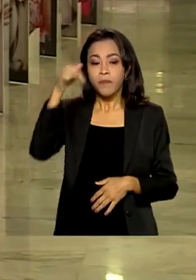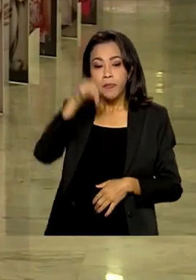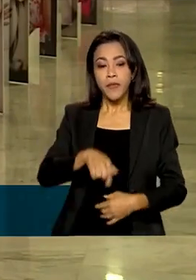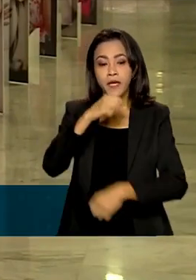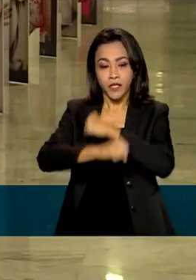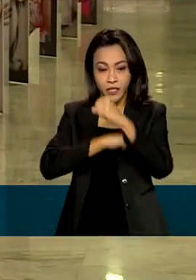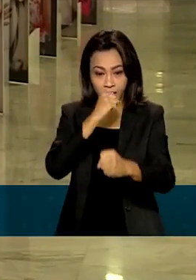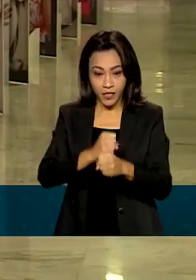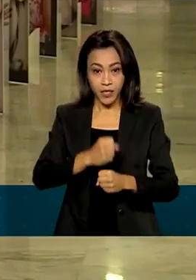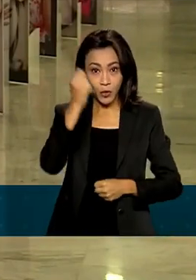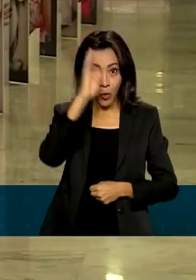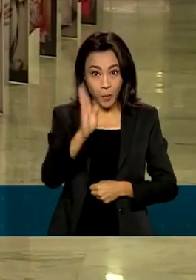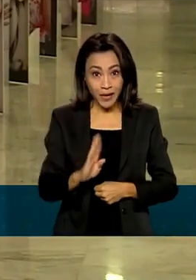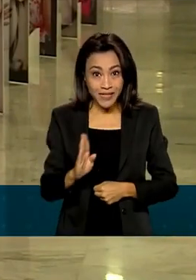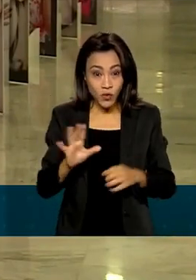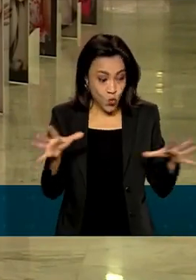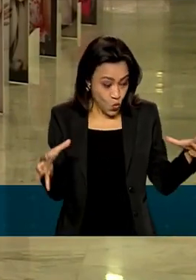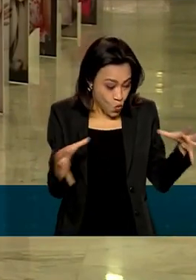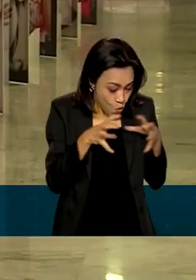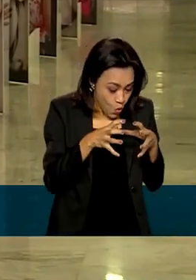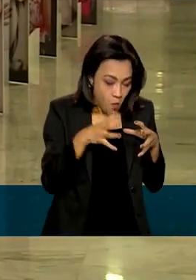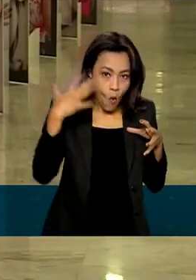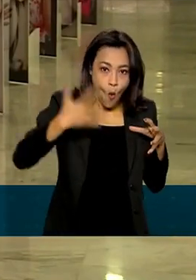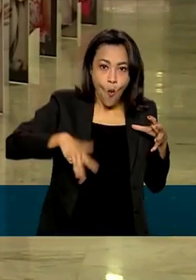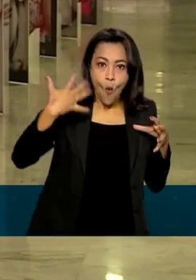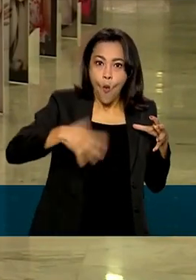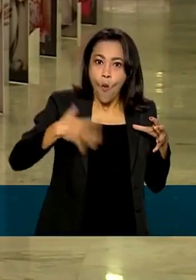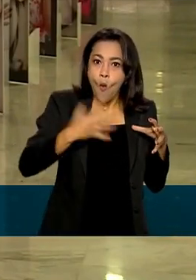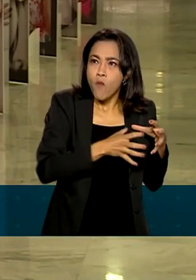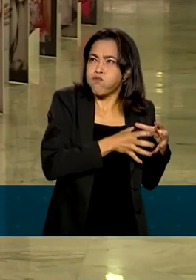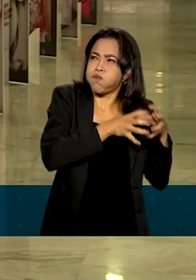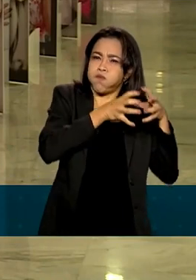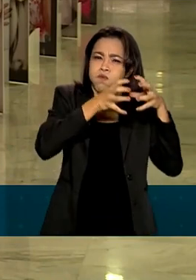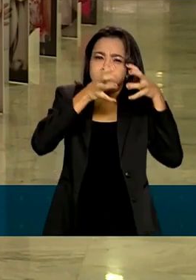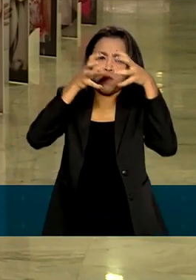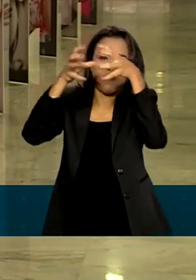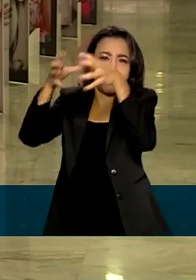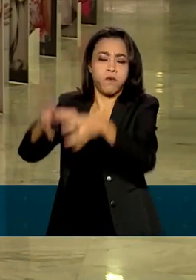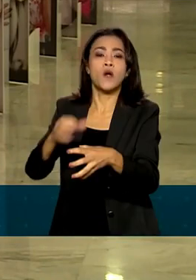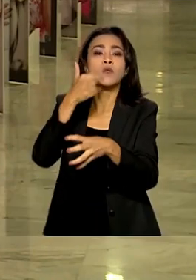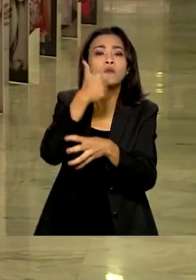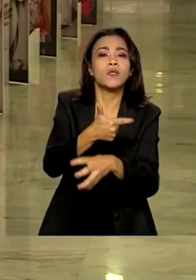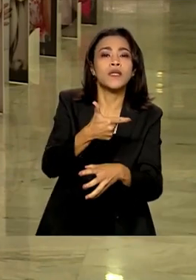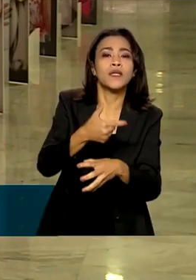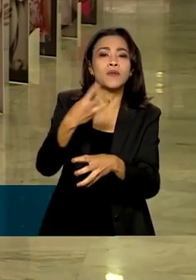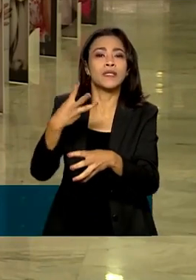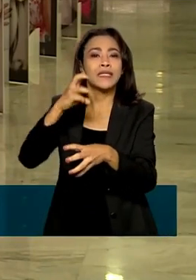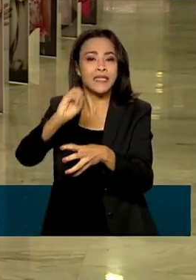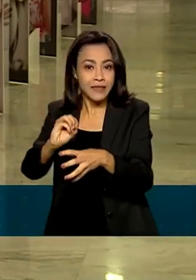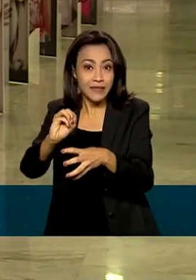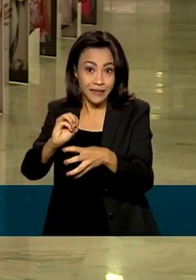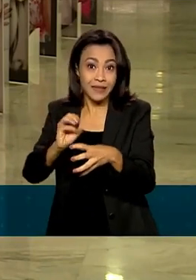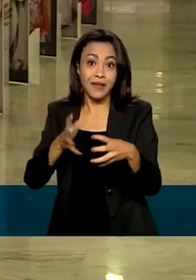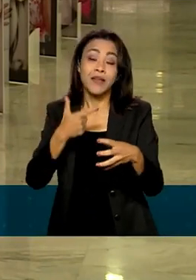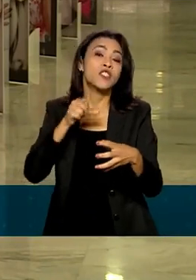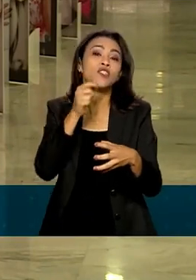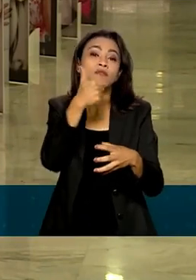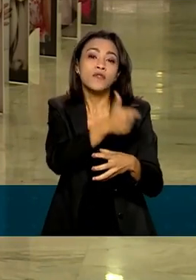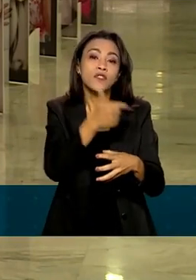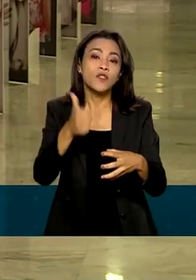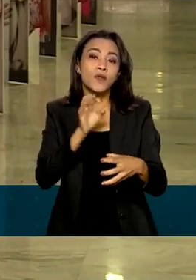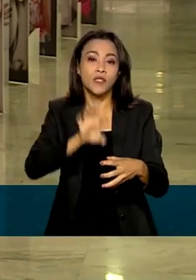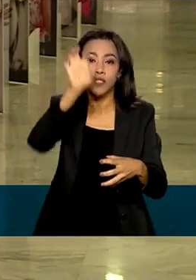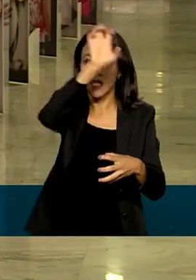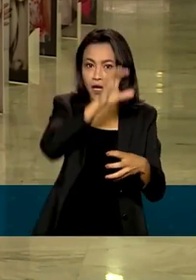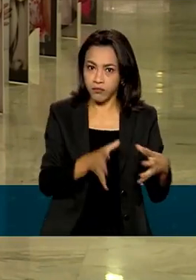a maior delegação da história para a competição, com 230 atletas de 22 estados. Os brasileiros